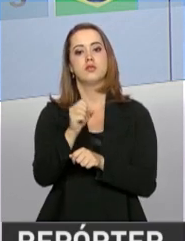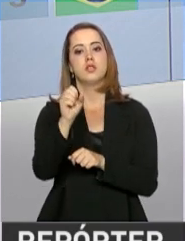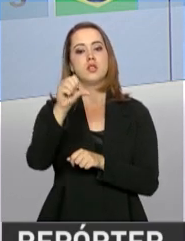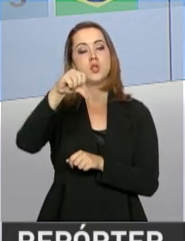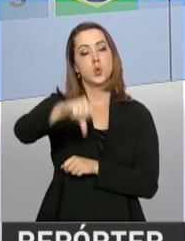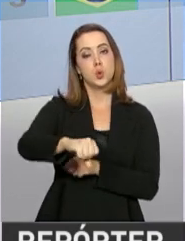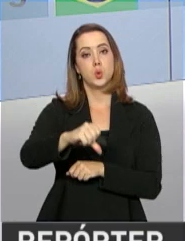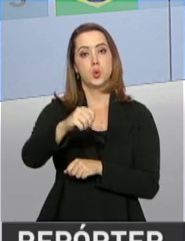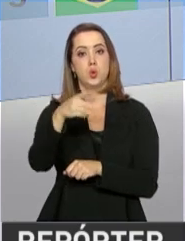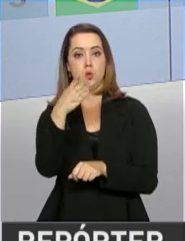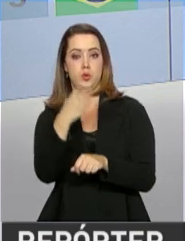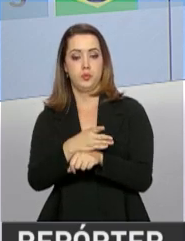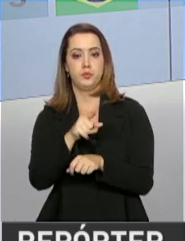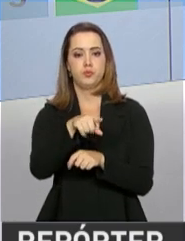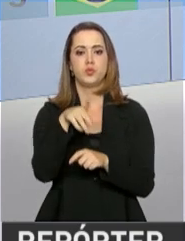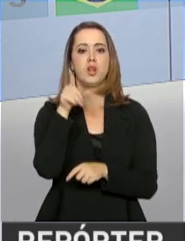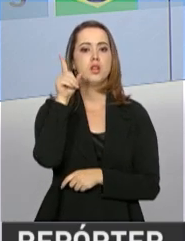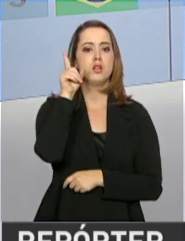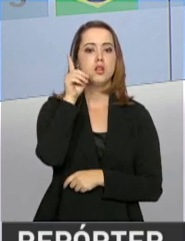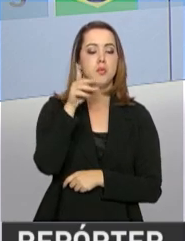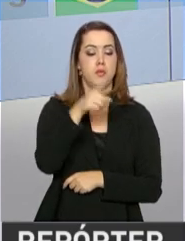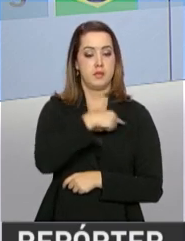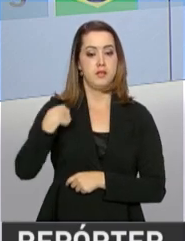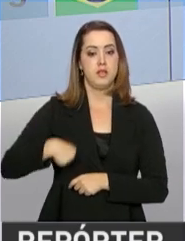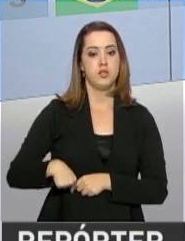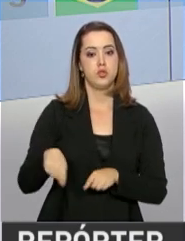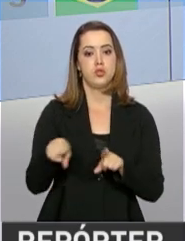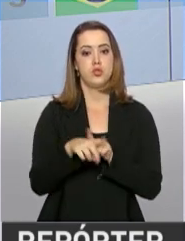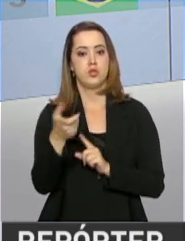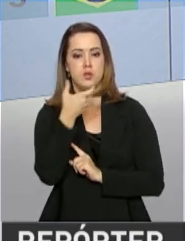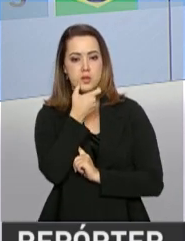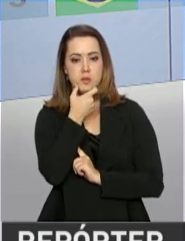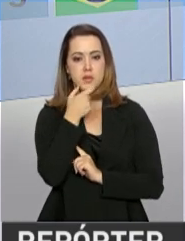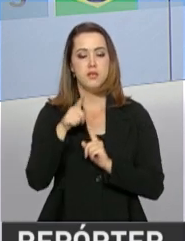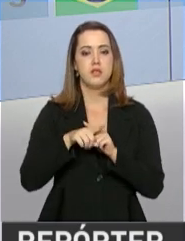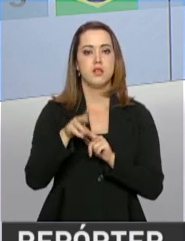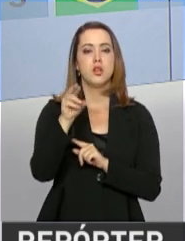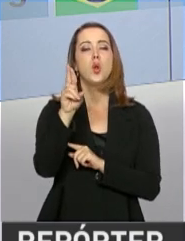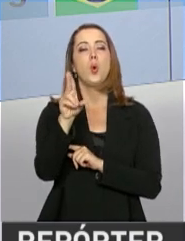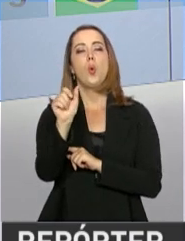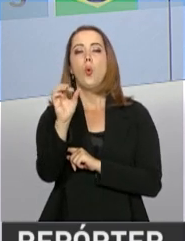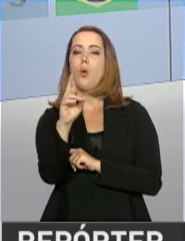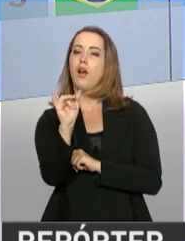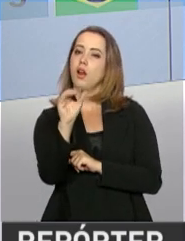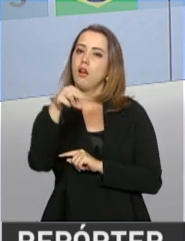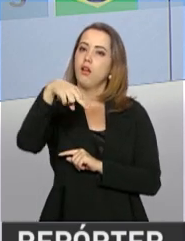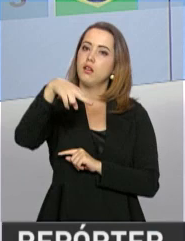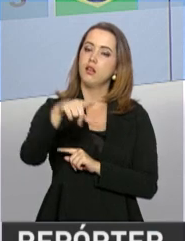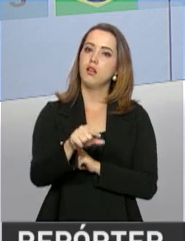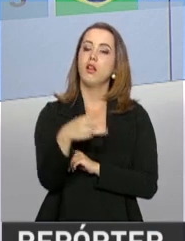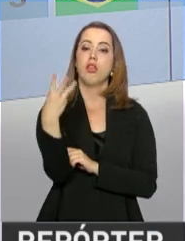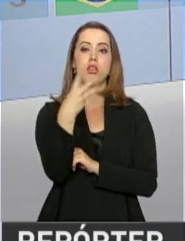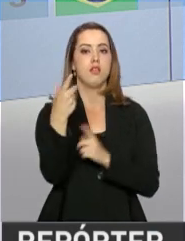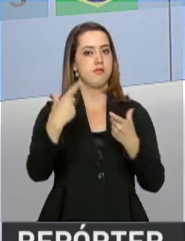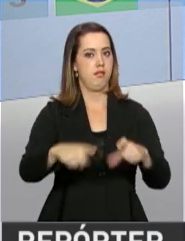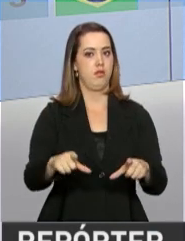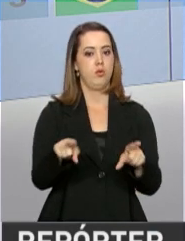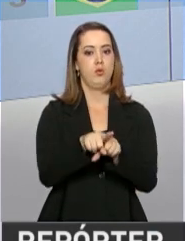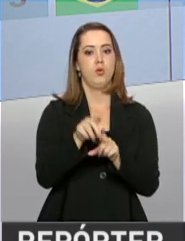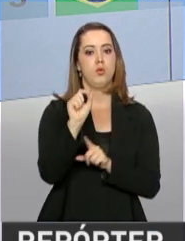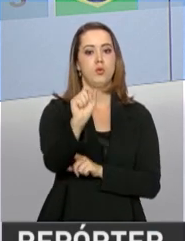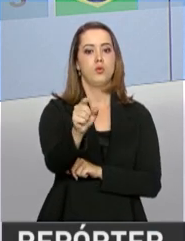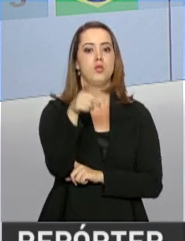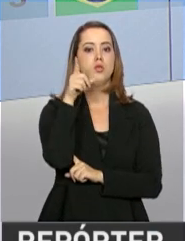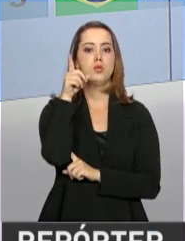48 de ouro grande Bretanha vem em segundo lugar com 26 de ouro 60 no total a Ucrânia tem 22 de ouro 18 de